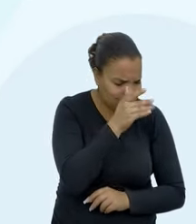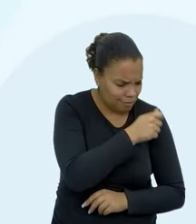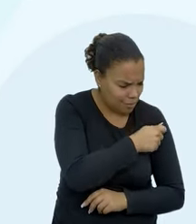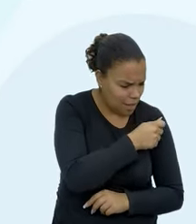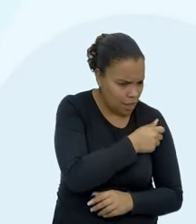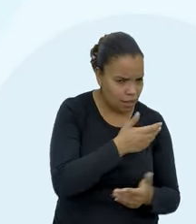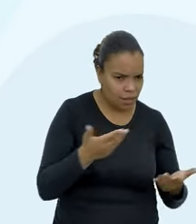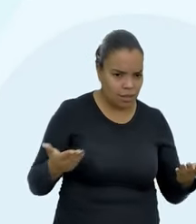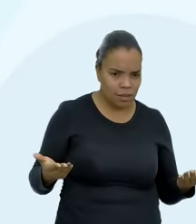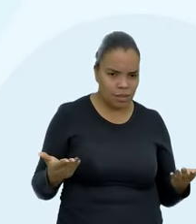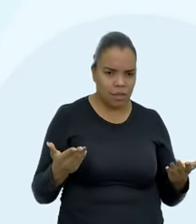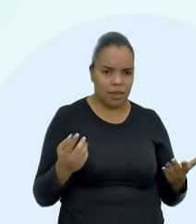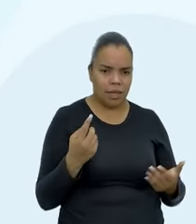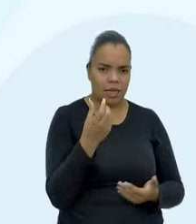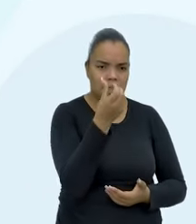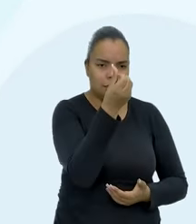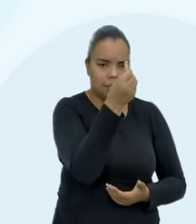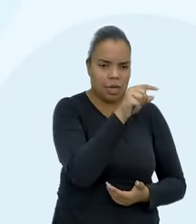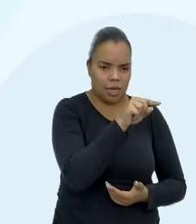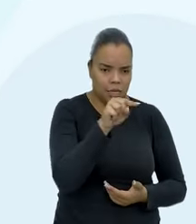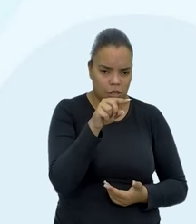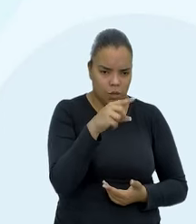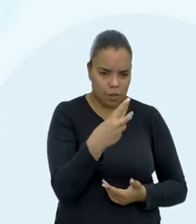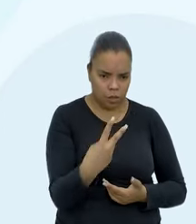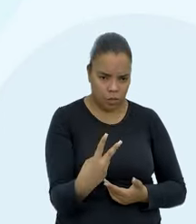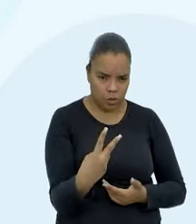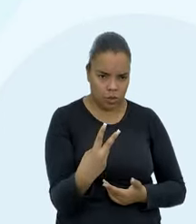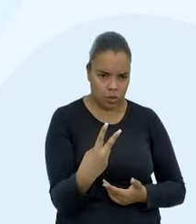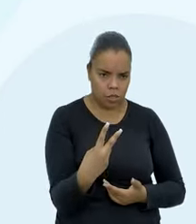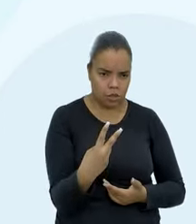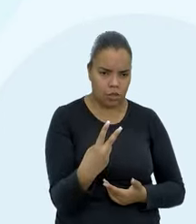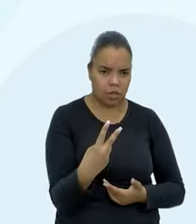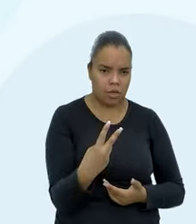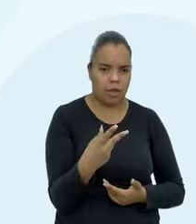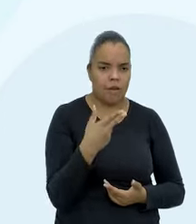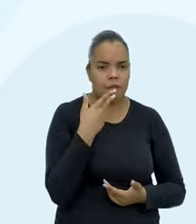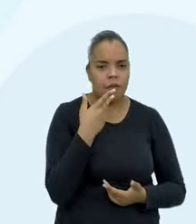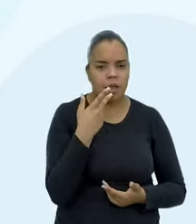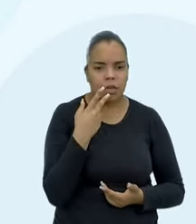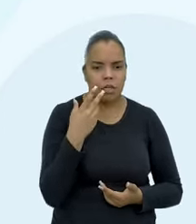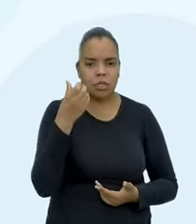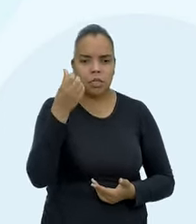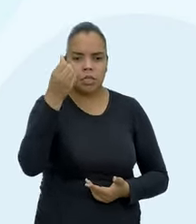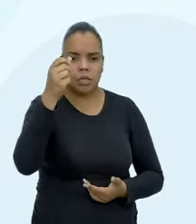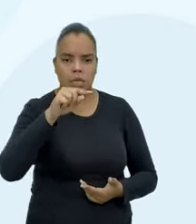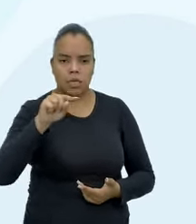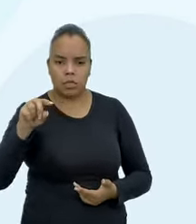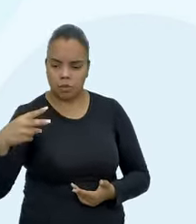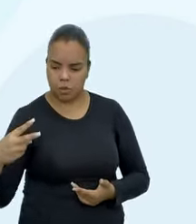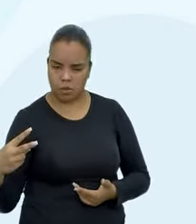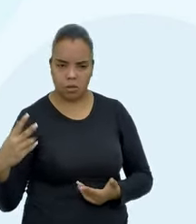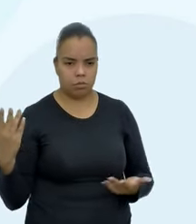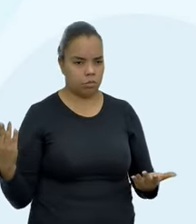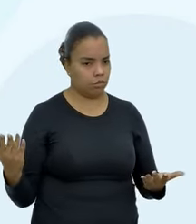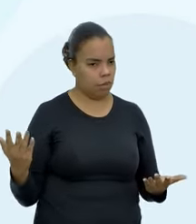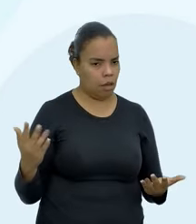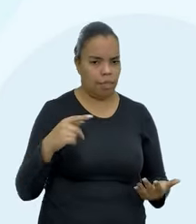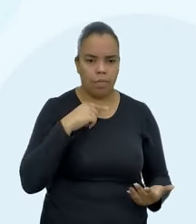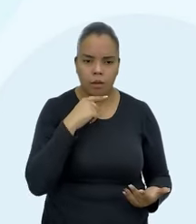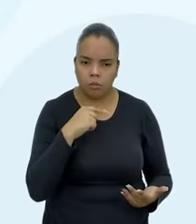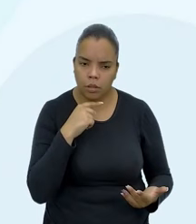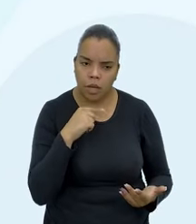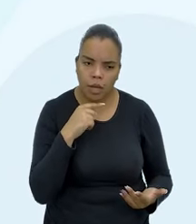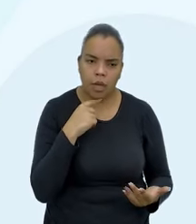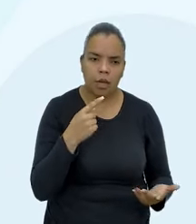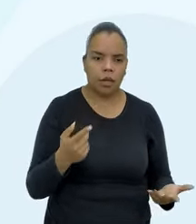que sei sobre 12 dizer que é igual a 1 sobre 2 na verdade não é dessa forma a E é claro aluno tem